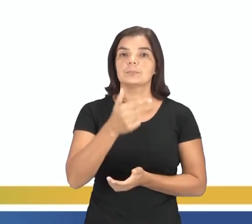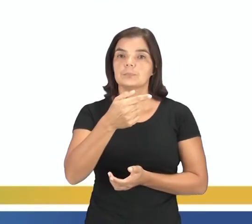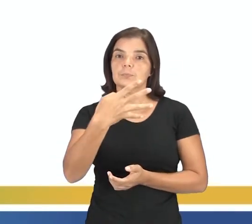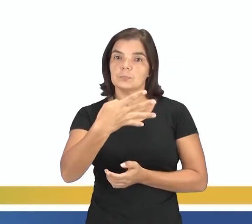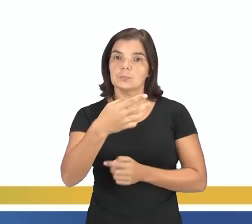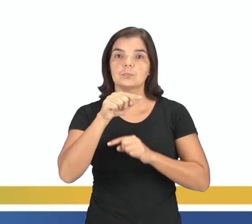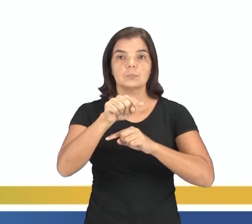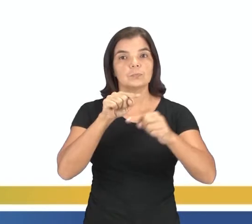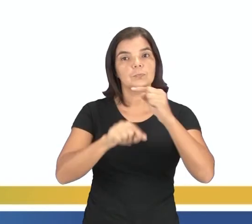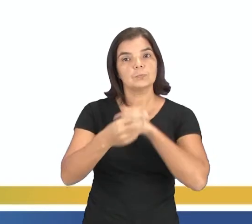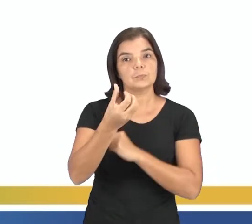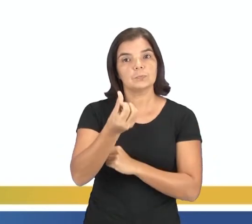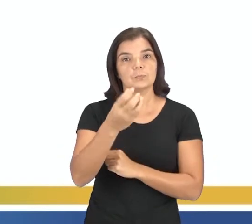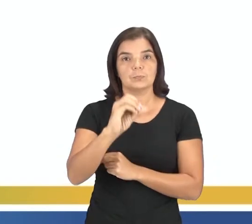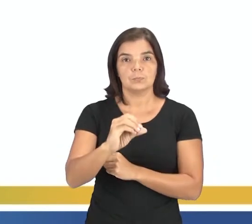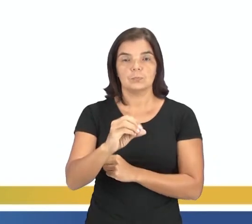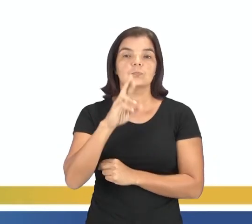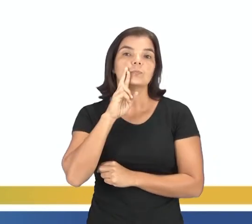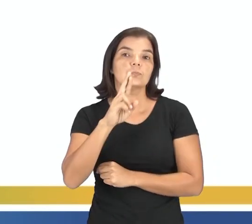24 por 60 dá